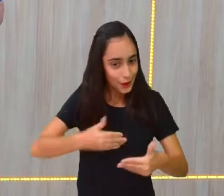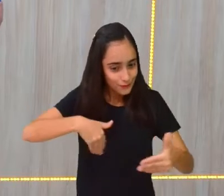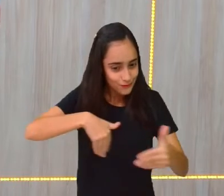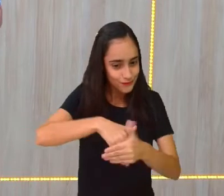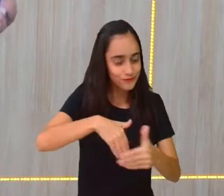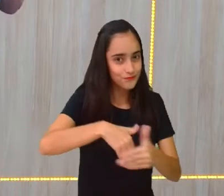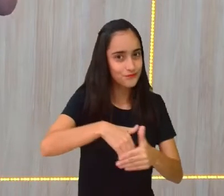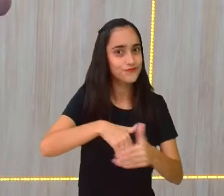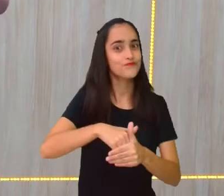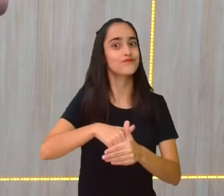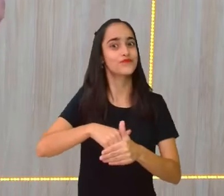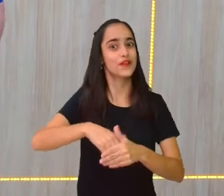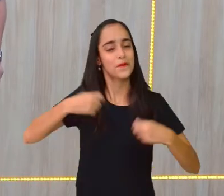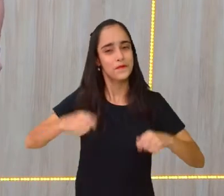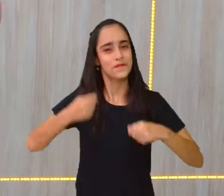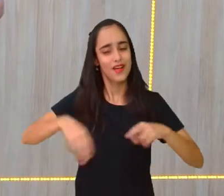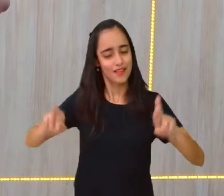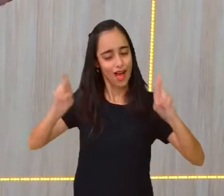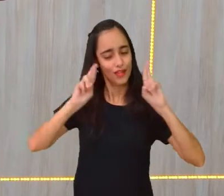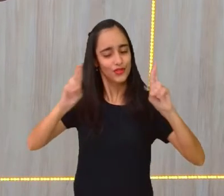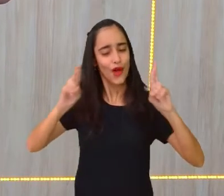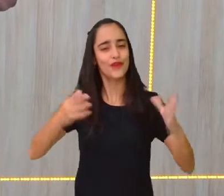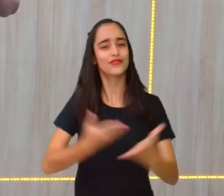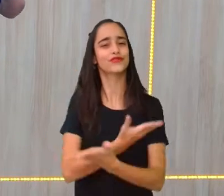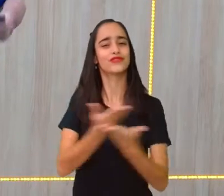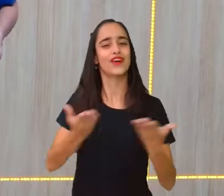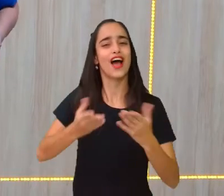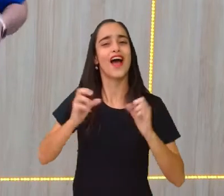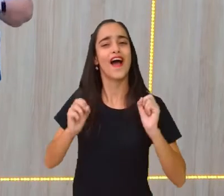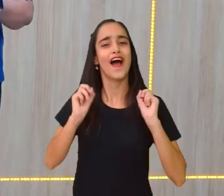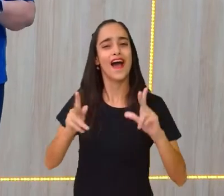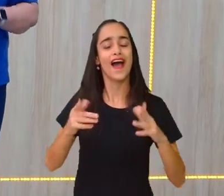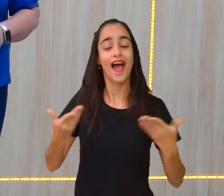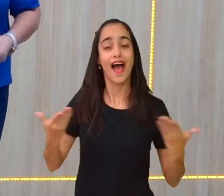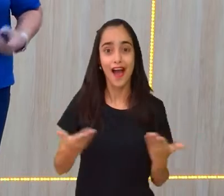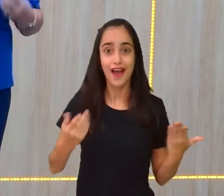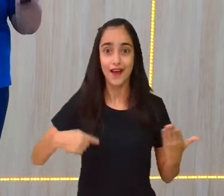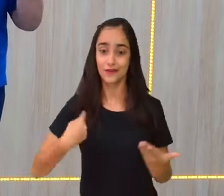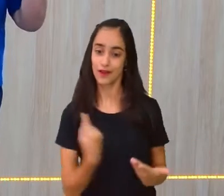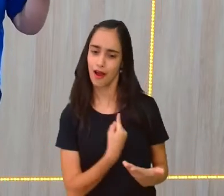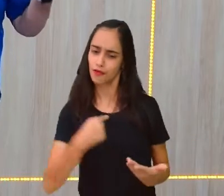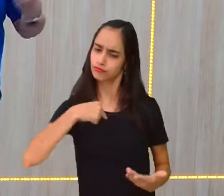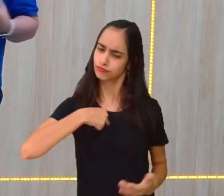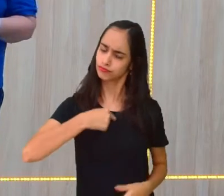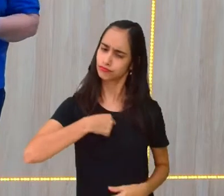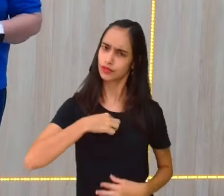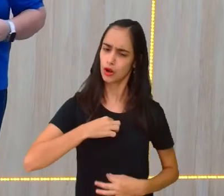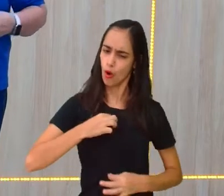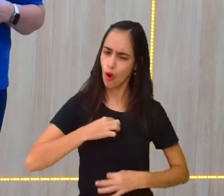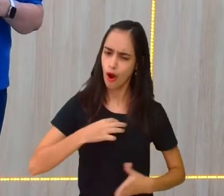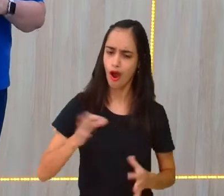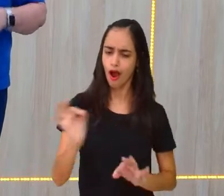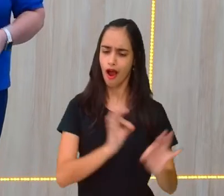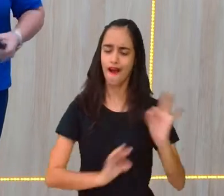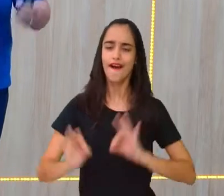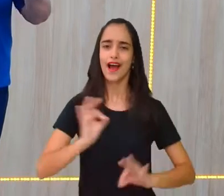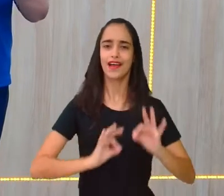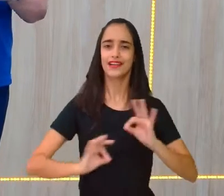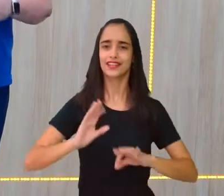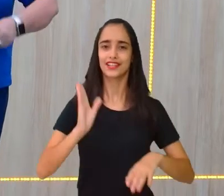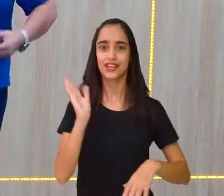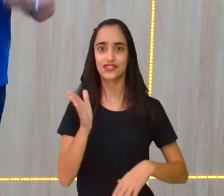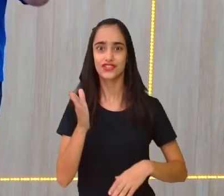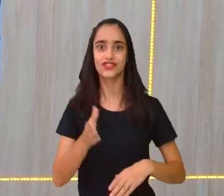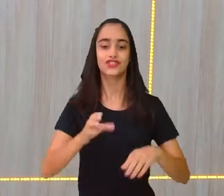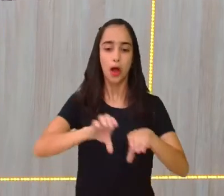da sua energia. Eu já estou aqui, olha, em clima de Copa, toda enfeitada, esperando aí o